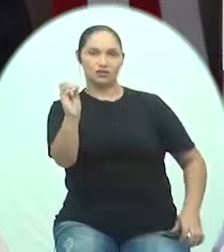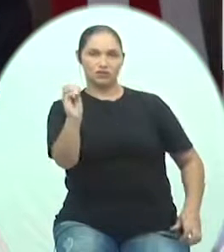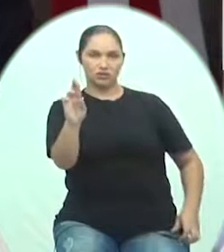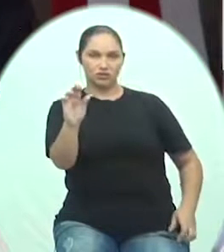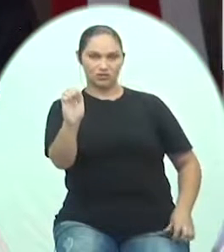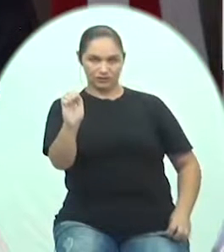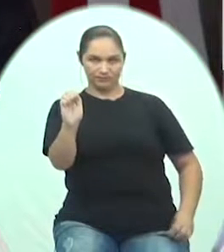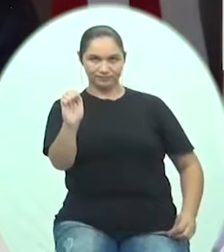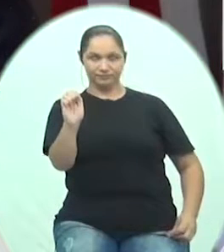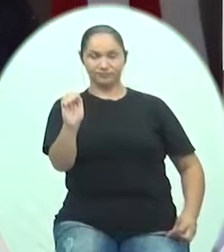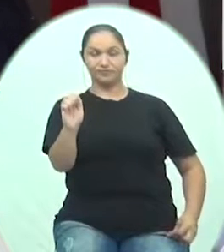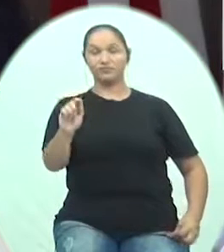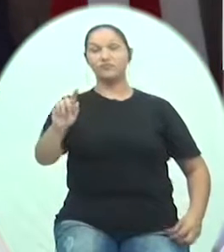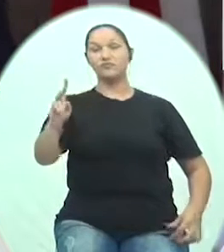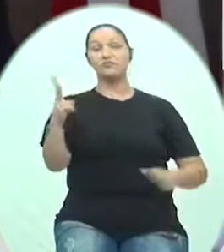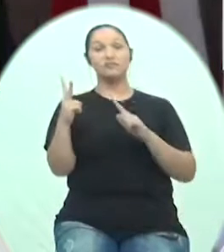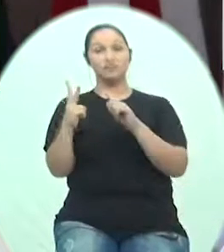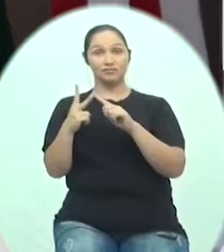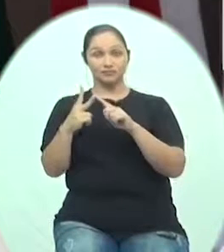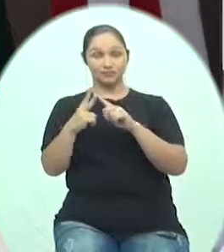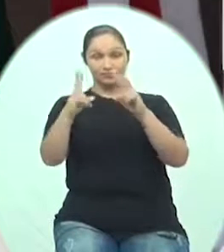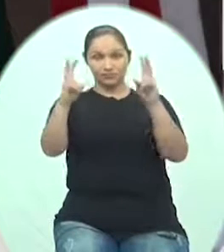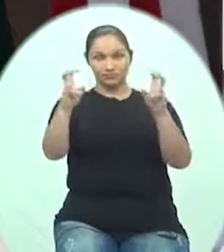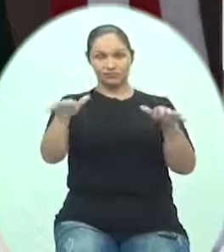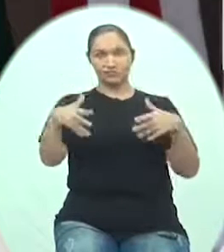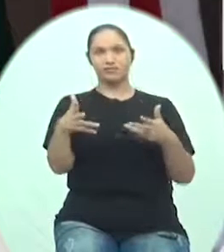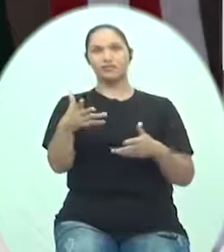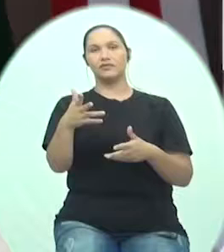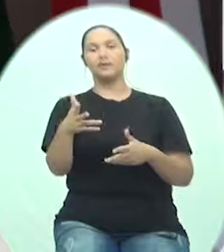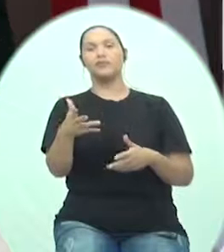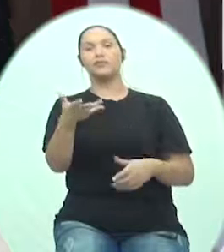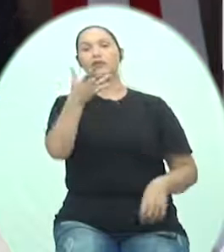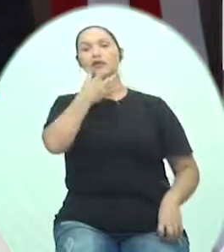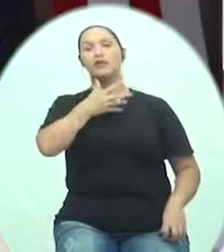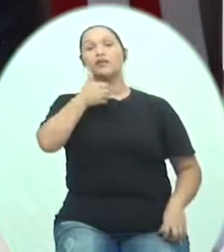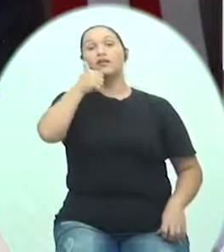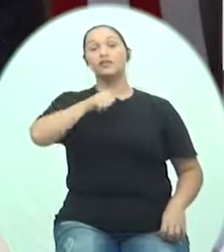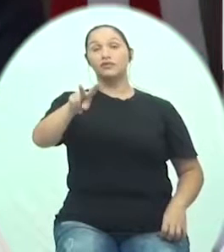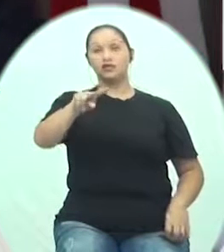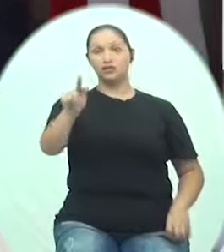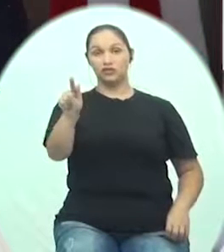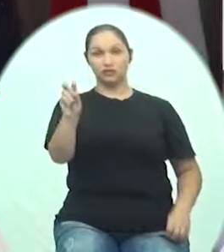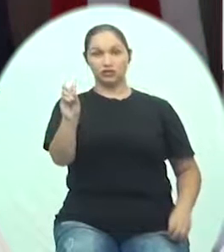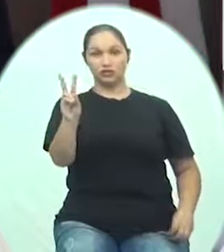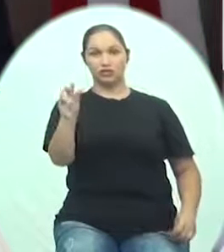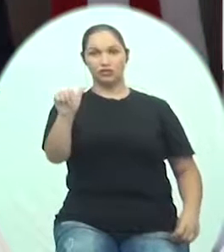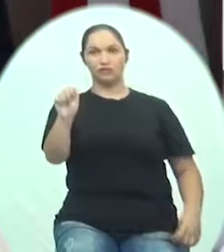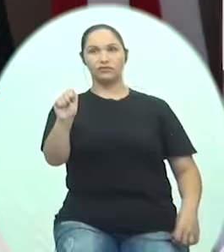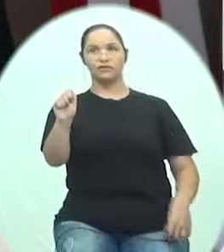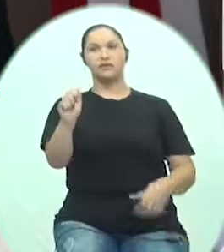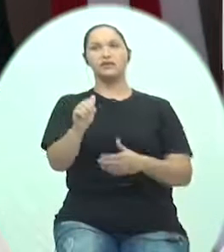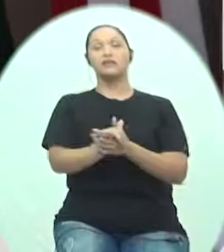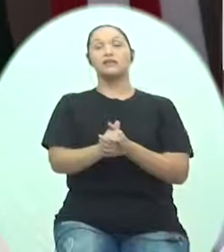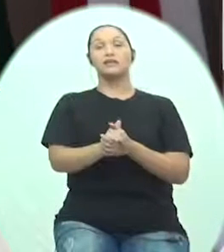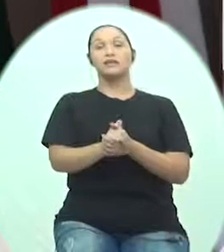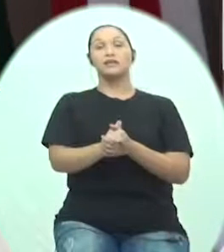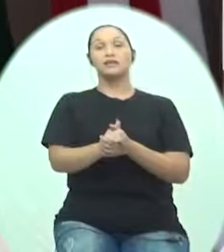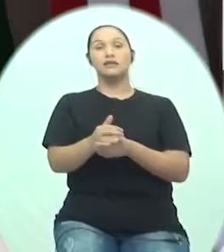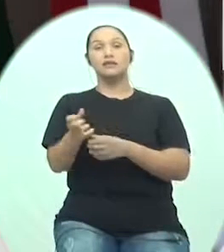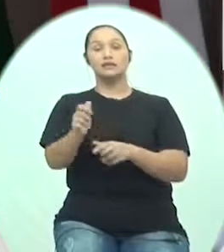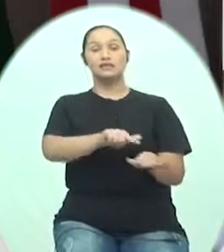nessa tard a vereadora Giovana na semana passada falou e eu gostaria de retomar esse assunto que é do